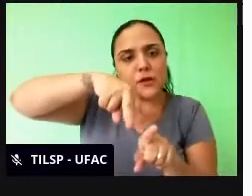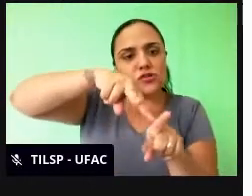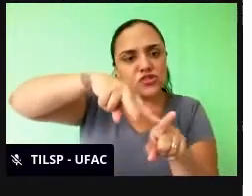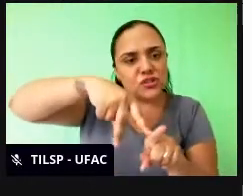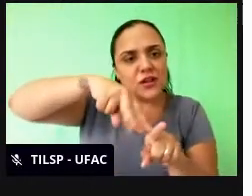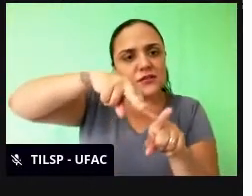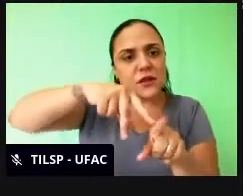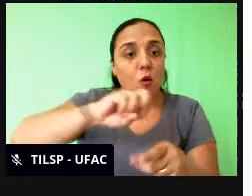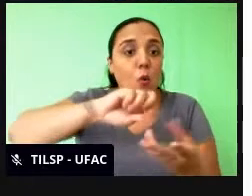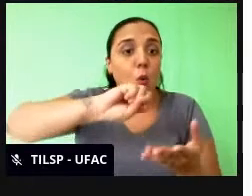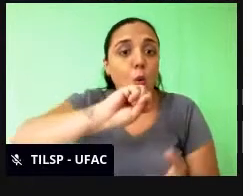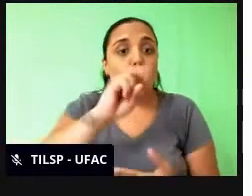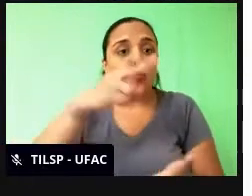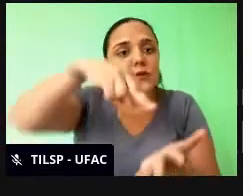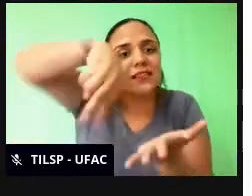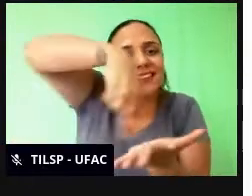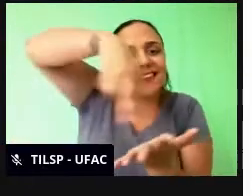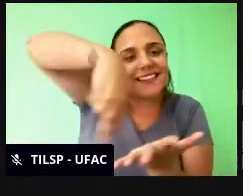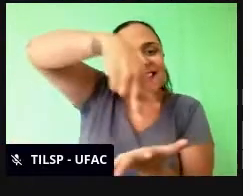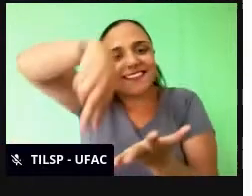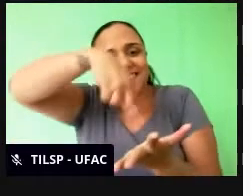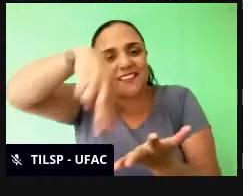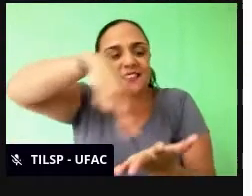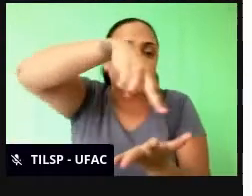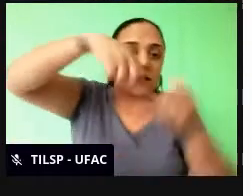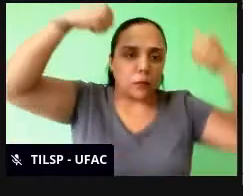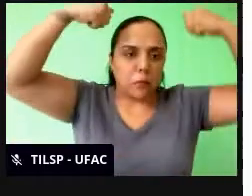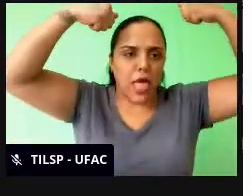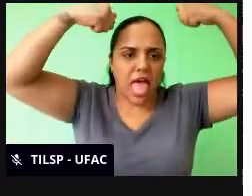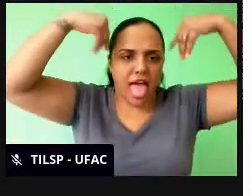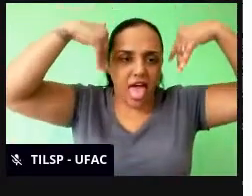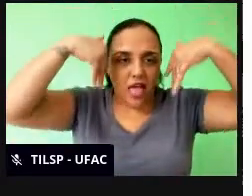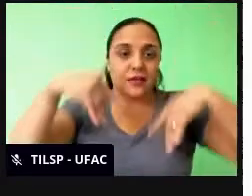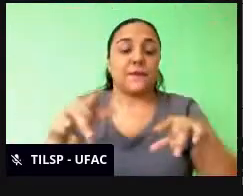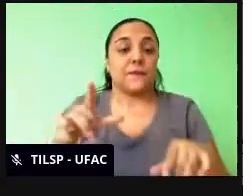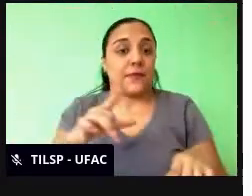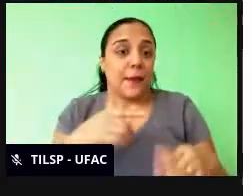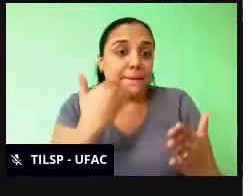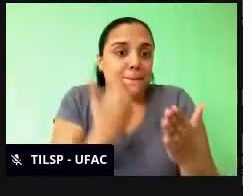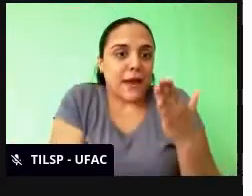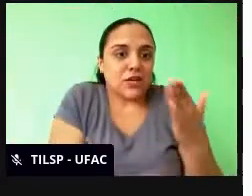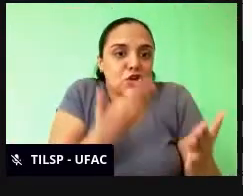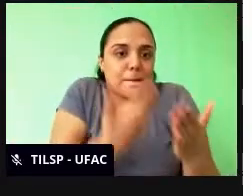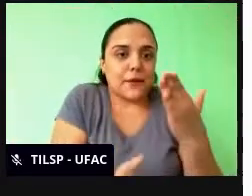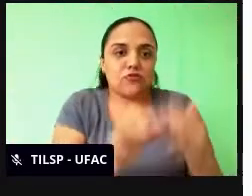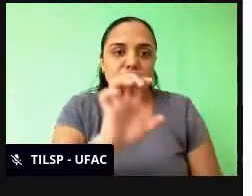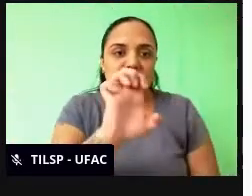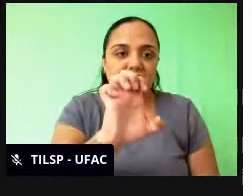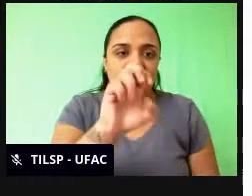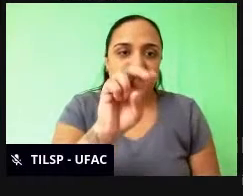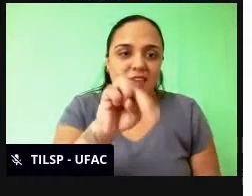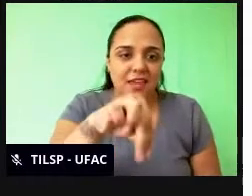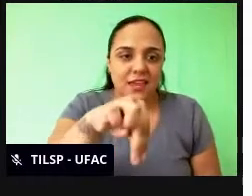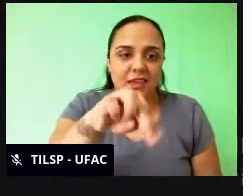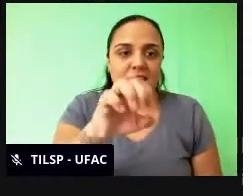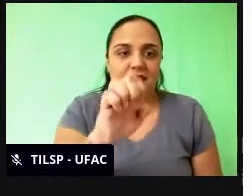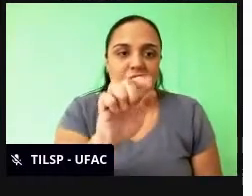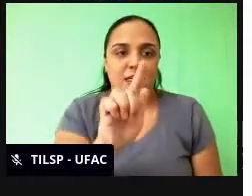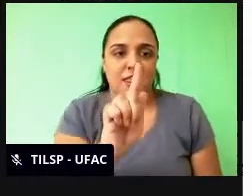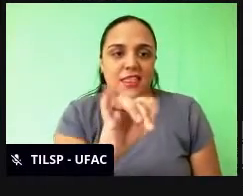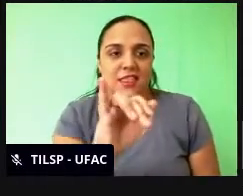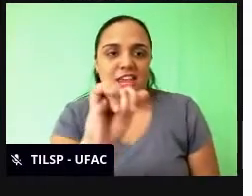a dança. Também é importante ressaltar que aqueles atletas que são altos, eles também podem